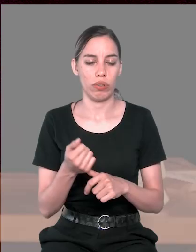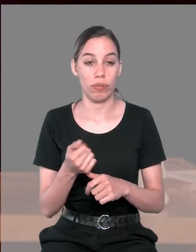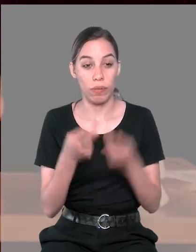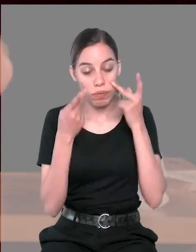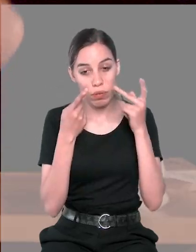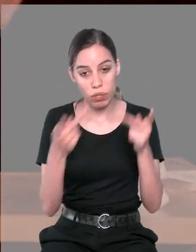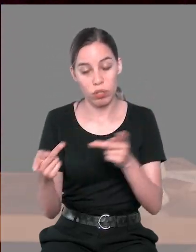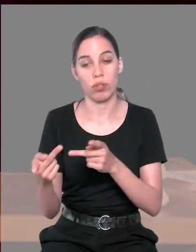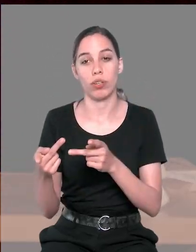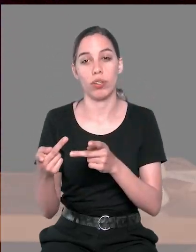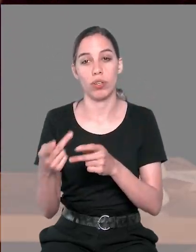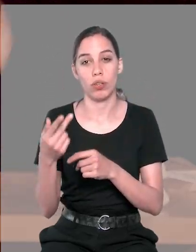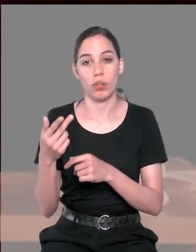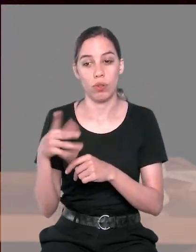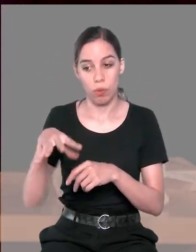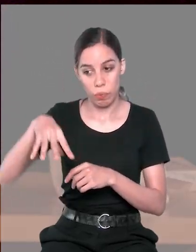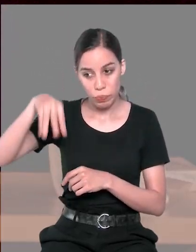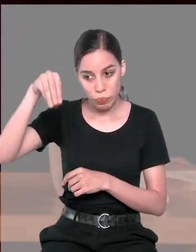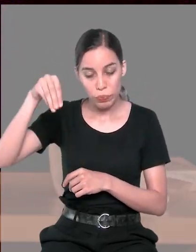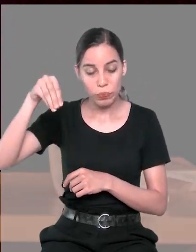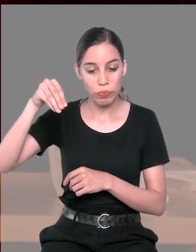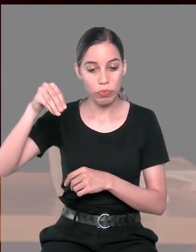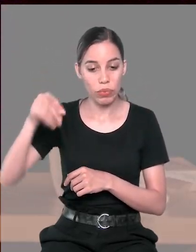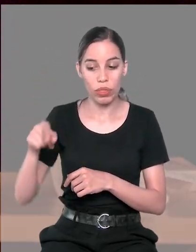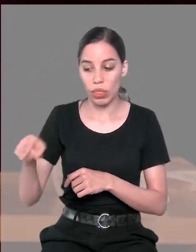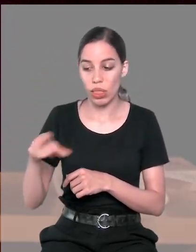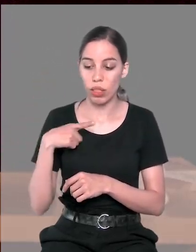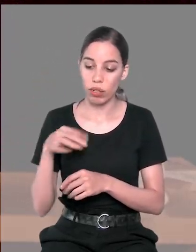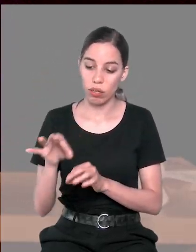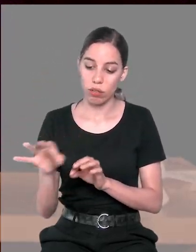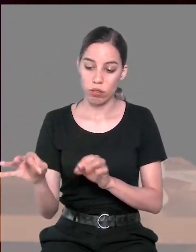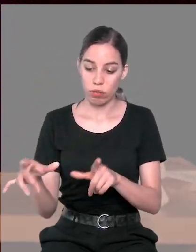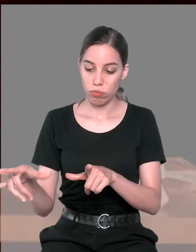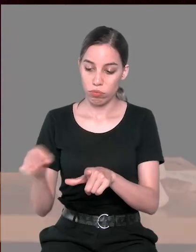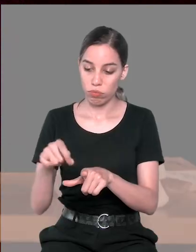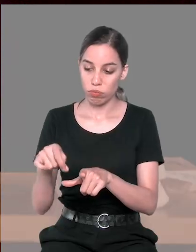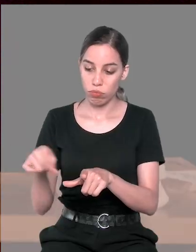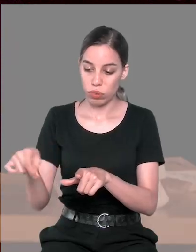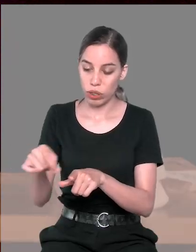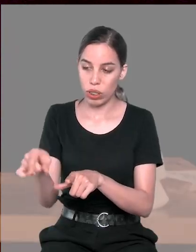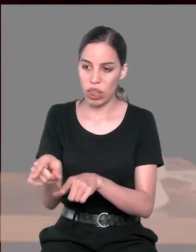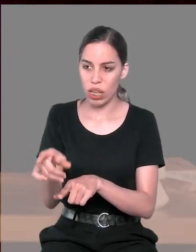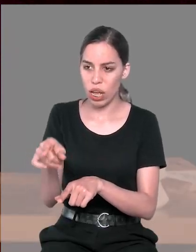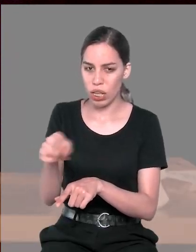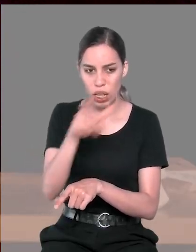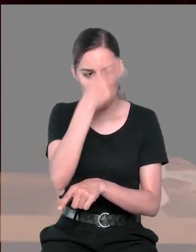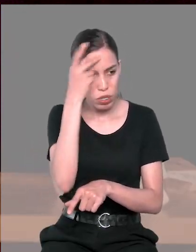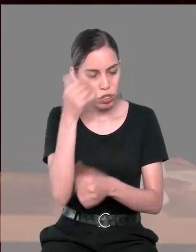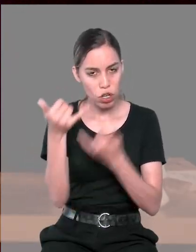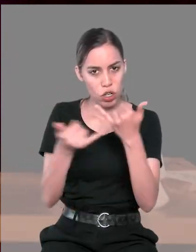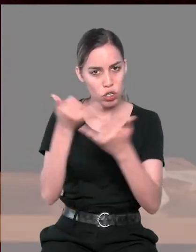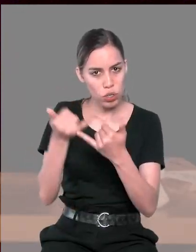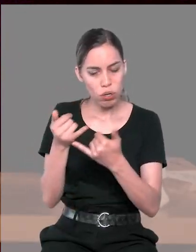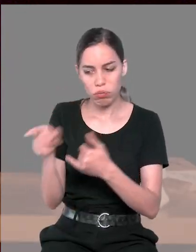passou num café onde se jogava xadrez e mostrava assim, aqui o pessoal joga, o pessoal é bom e tal. Ele